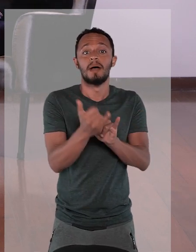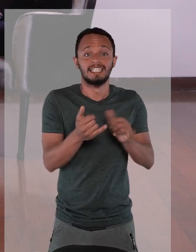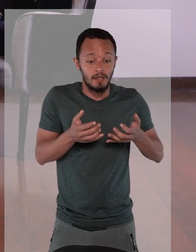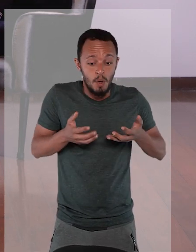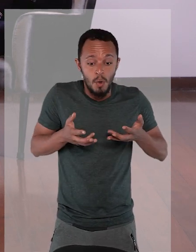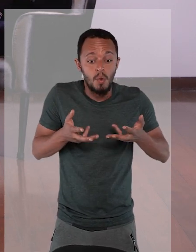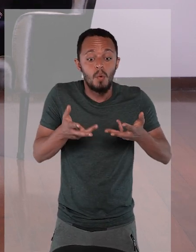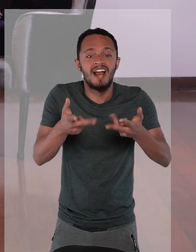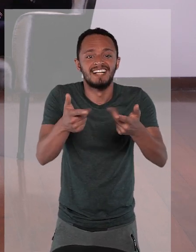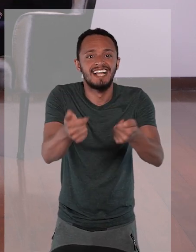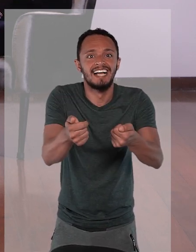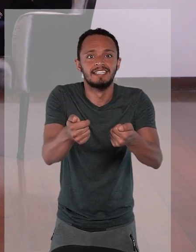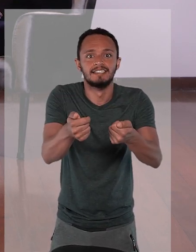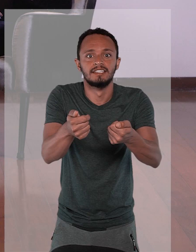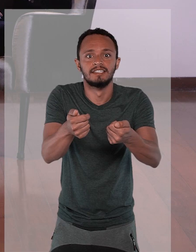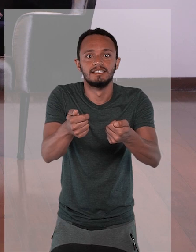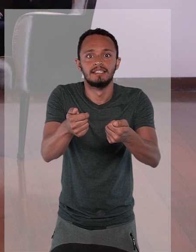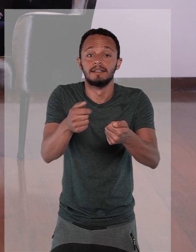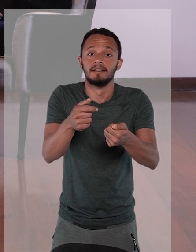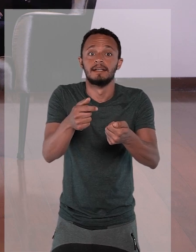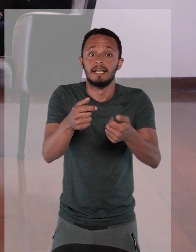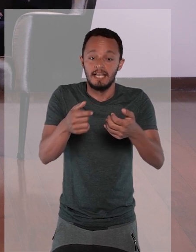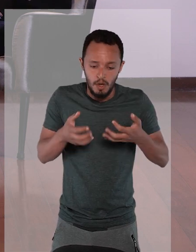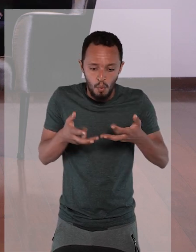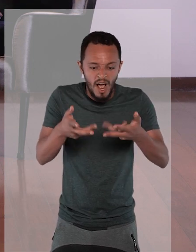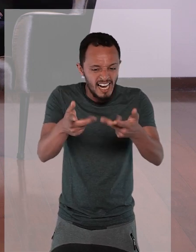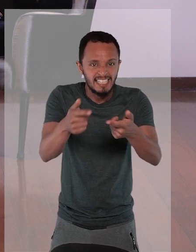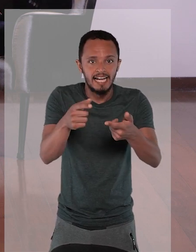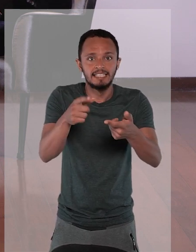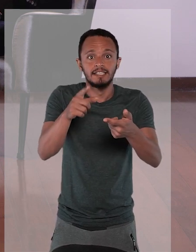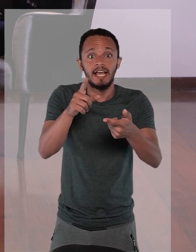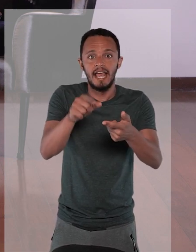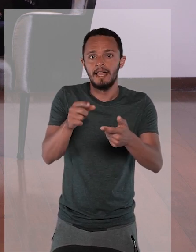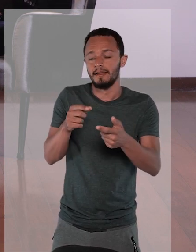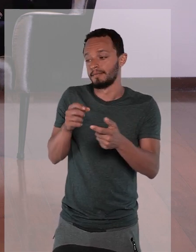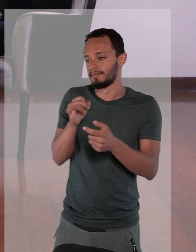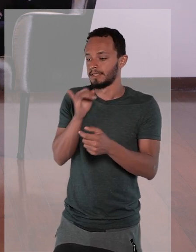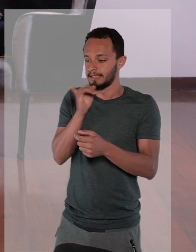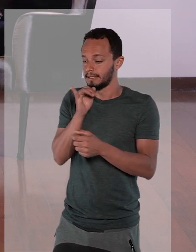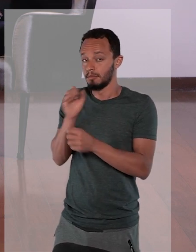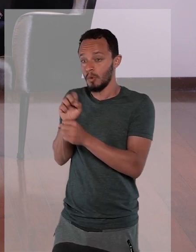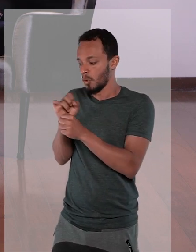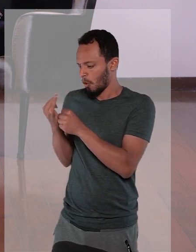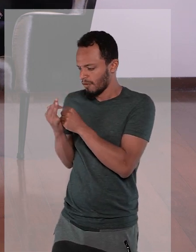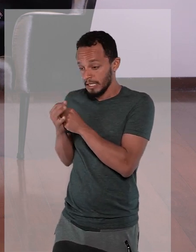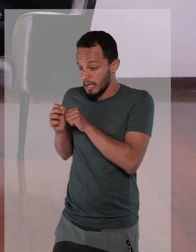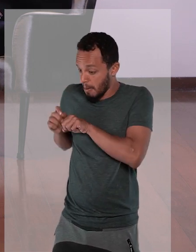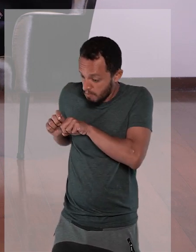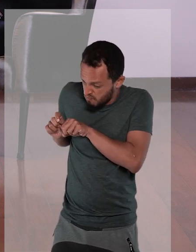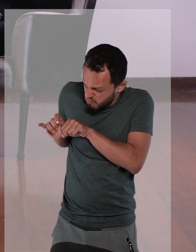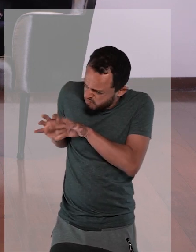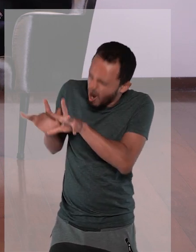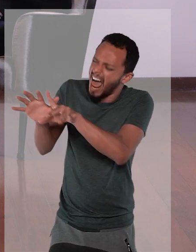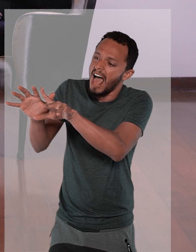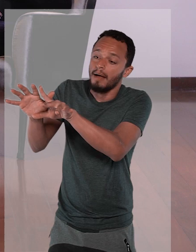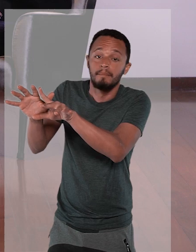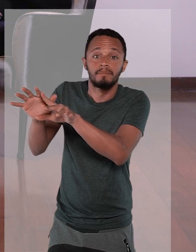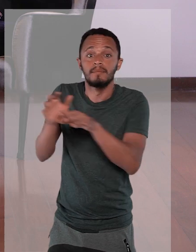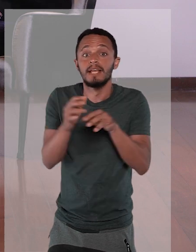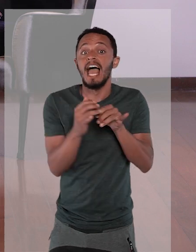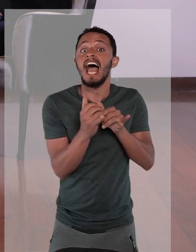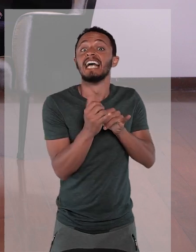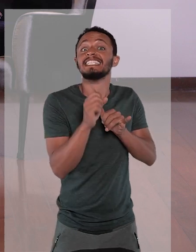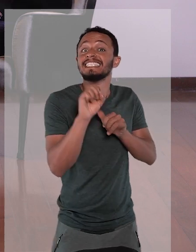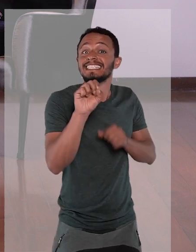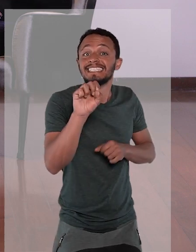mais rápido do que o próprio vírus, nós temos uma pequena chance, né? Uma